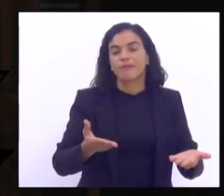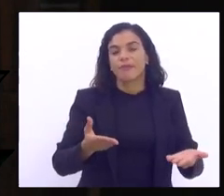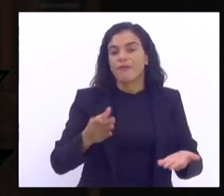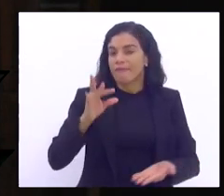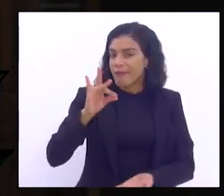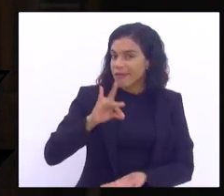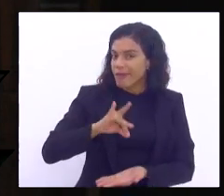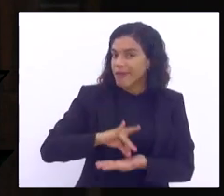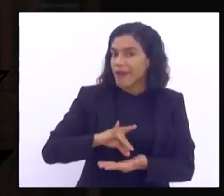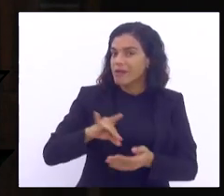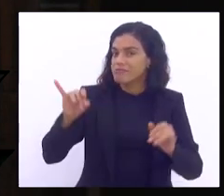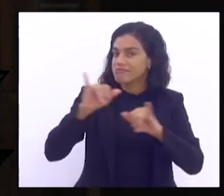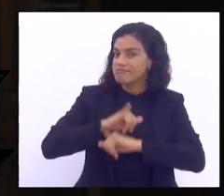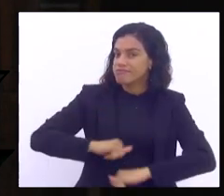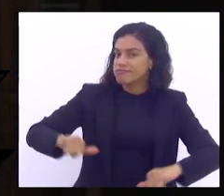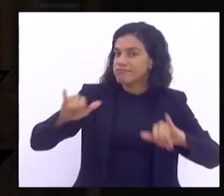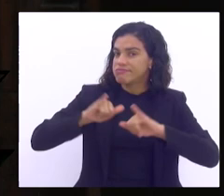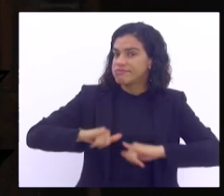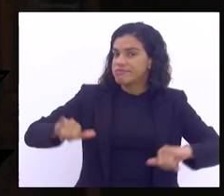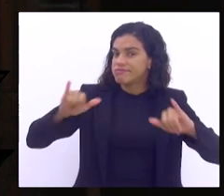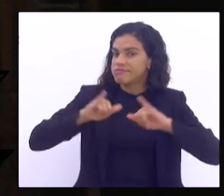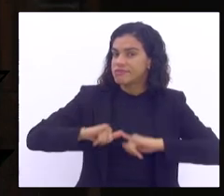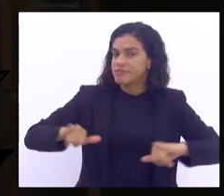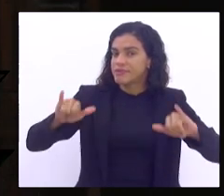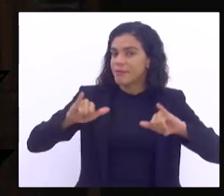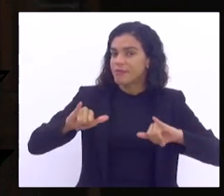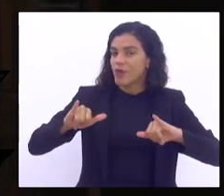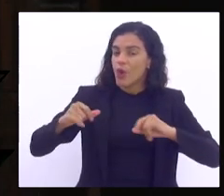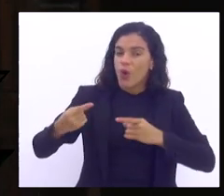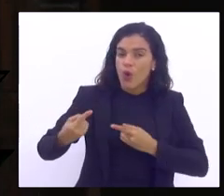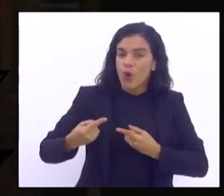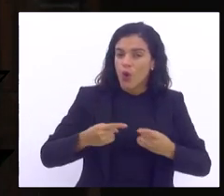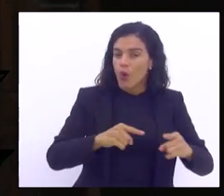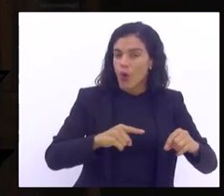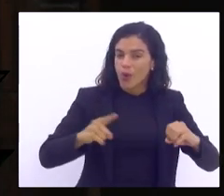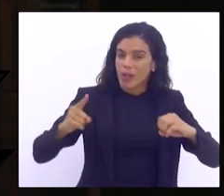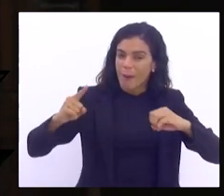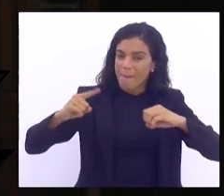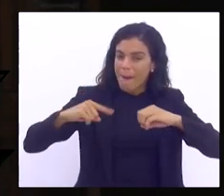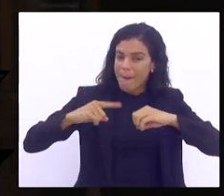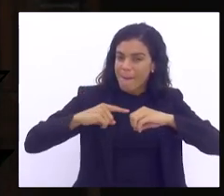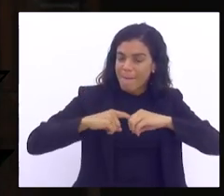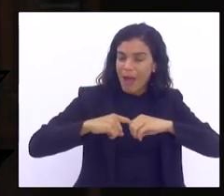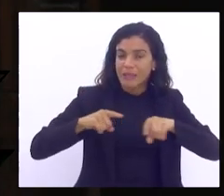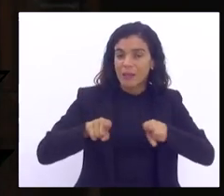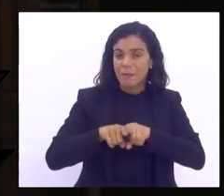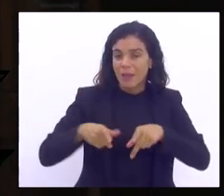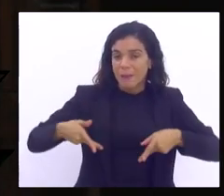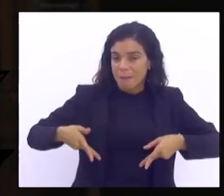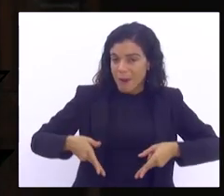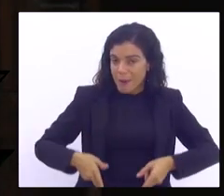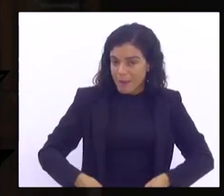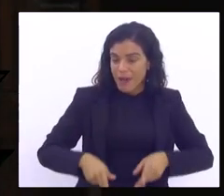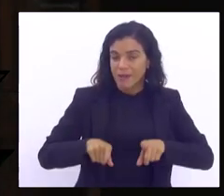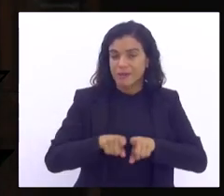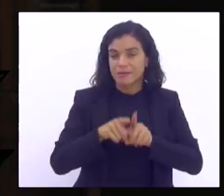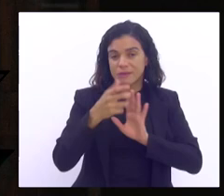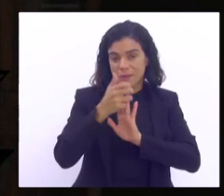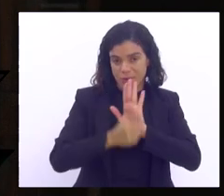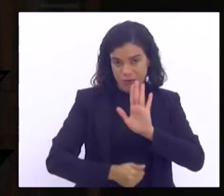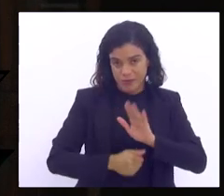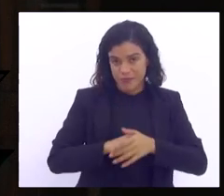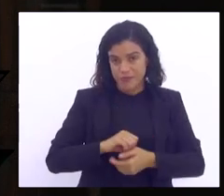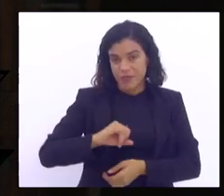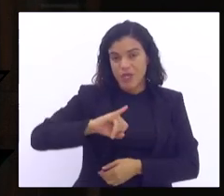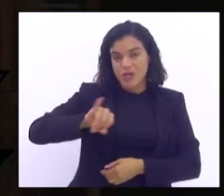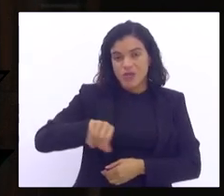verdadeiras e próprias campanhas para difundir a contracepção, a esterilização e o aborto. São João